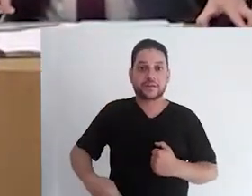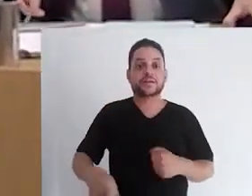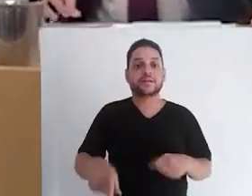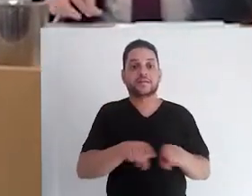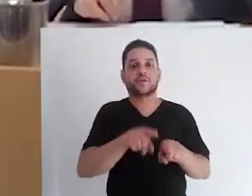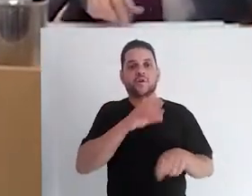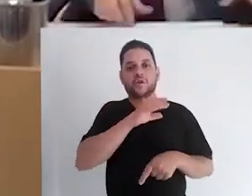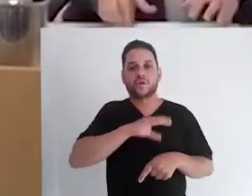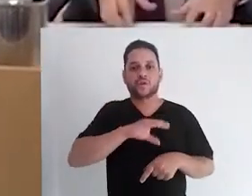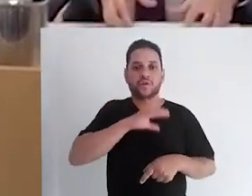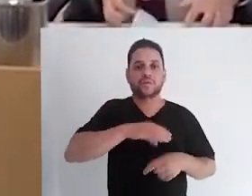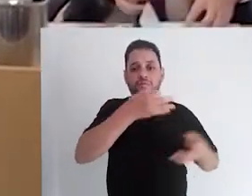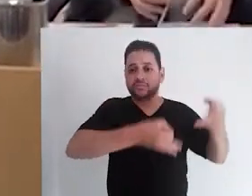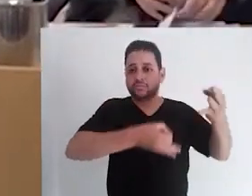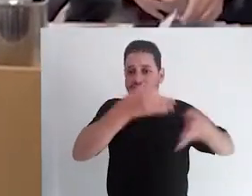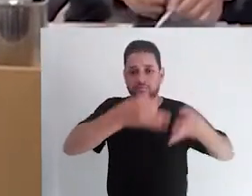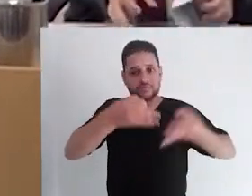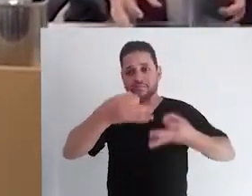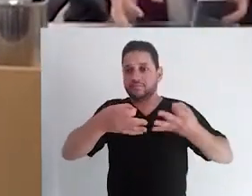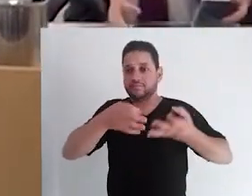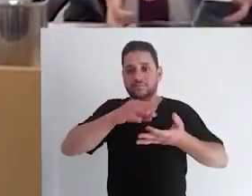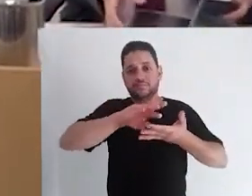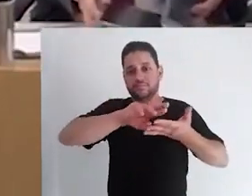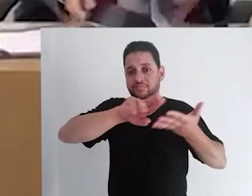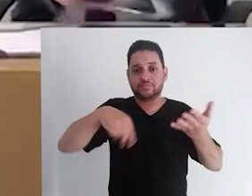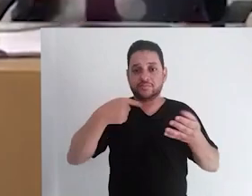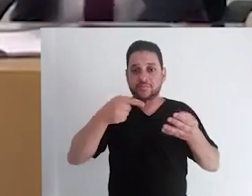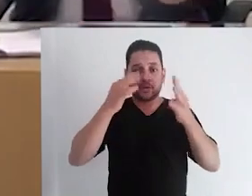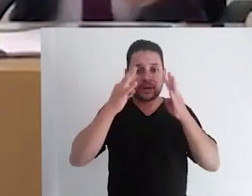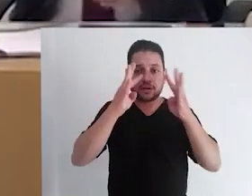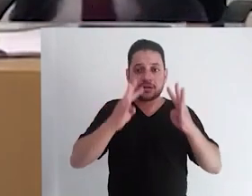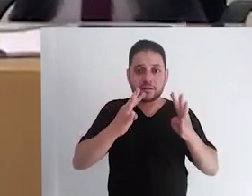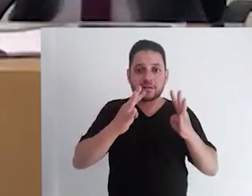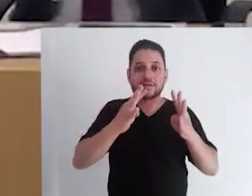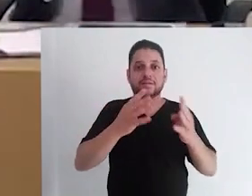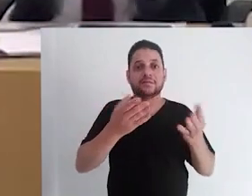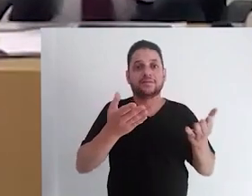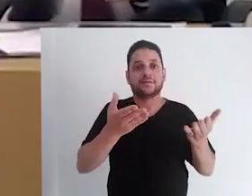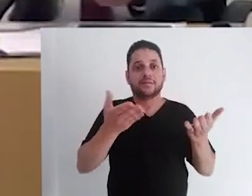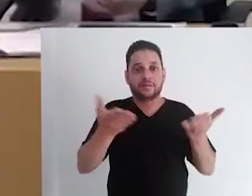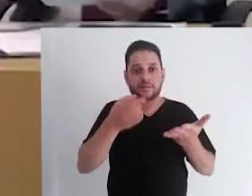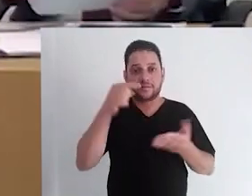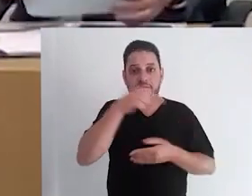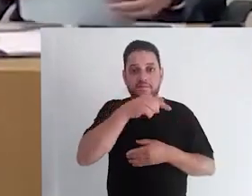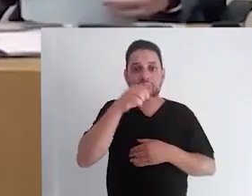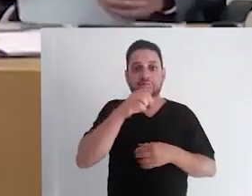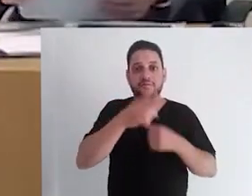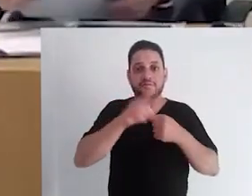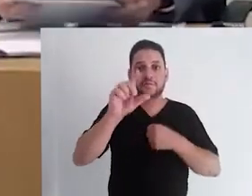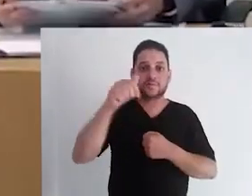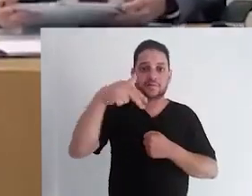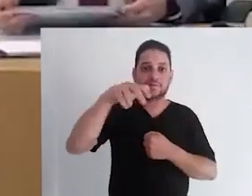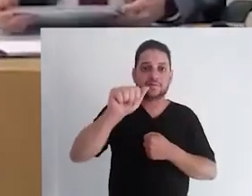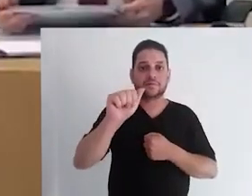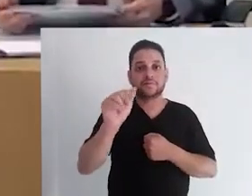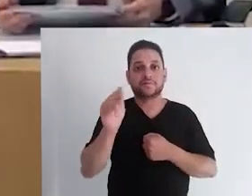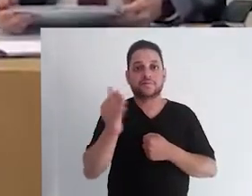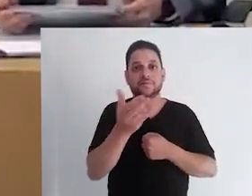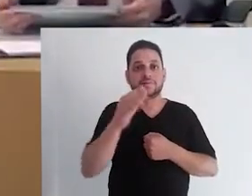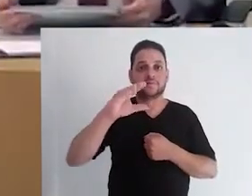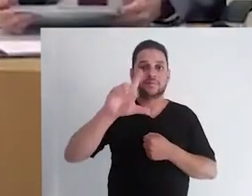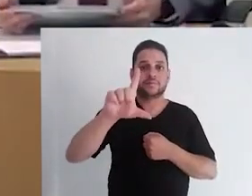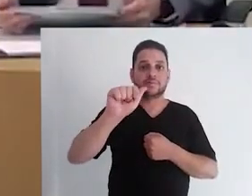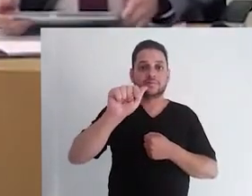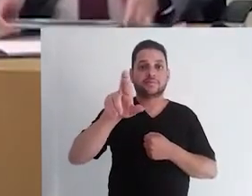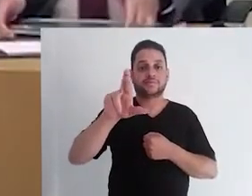juizado, de todos que nos assistem. Aqui a doutora Ana Clara de Paula Oliveira Passos é procuradora